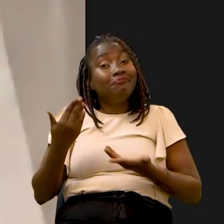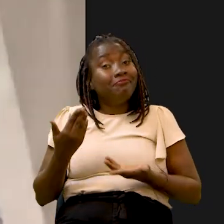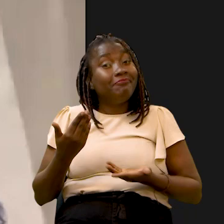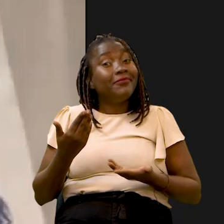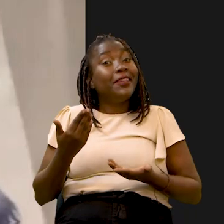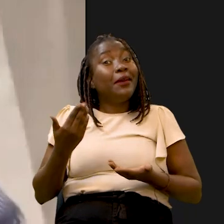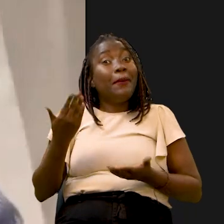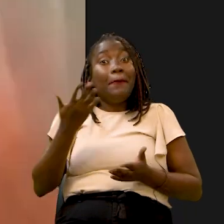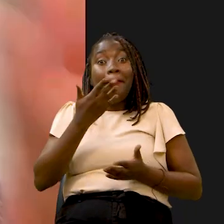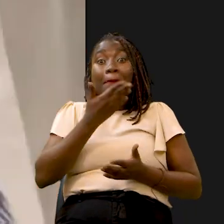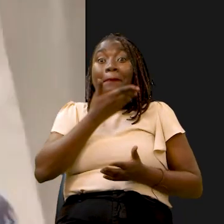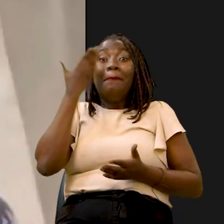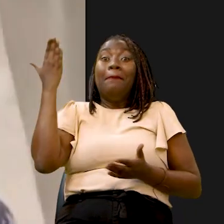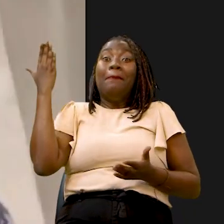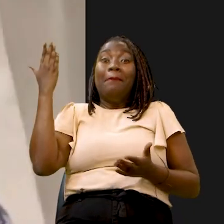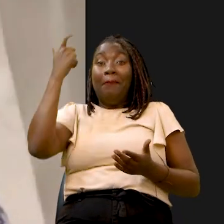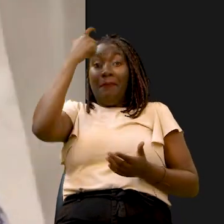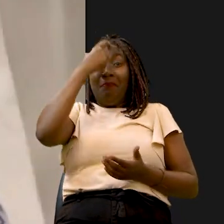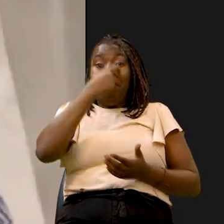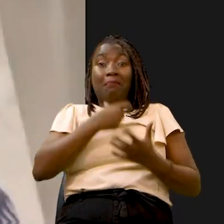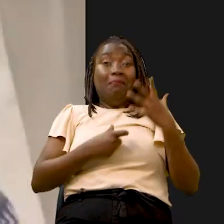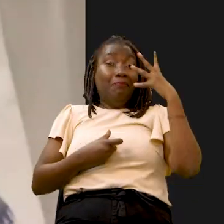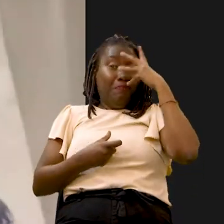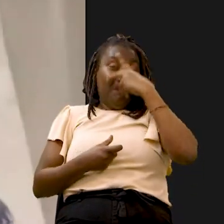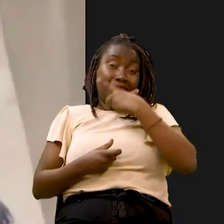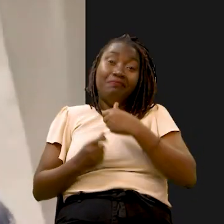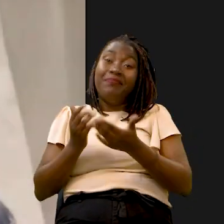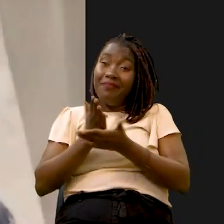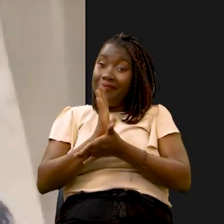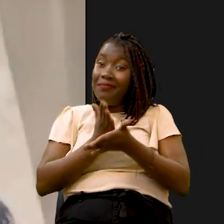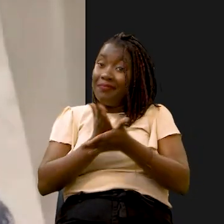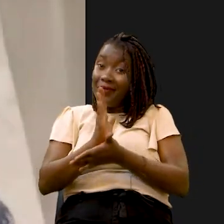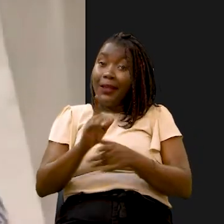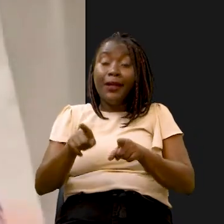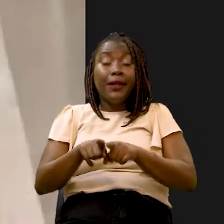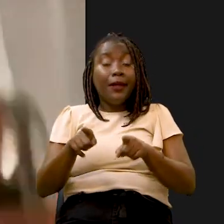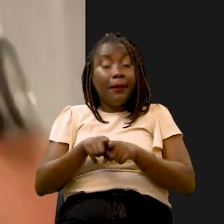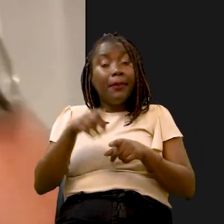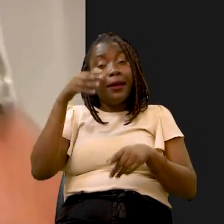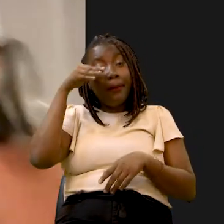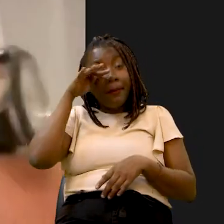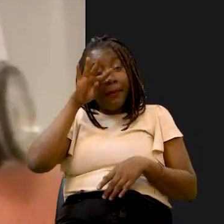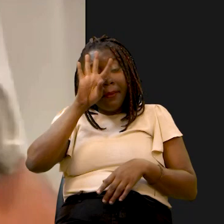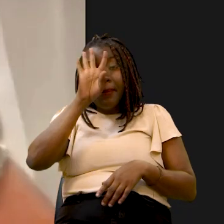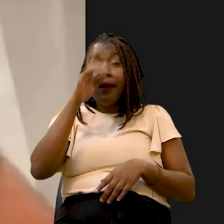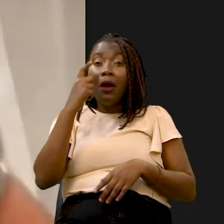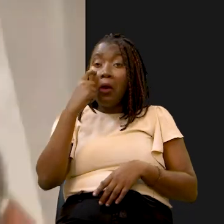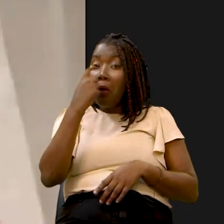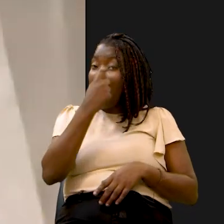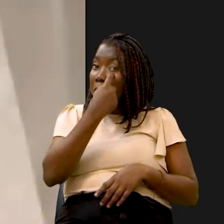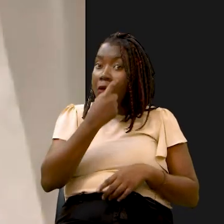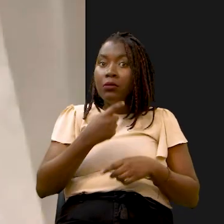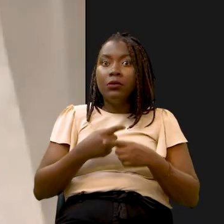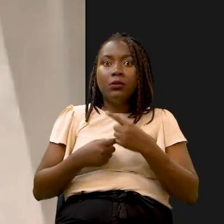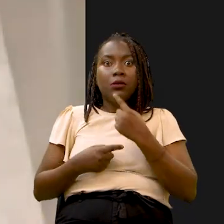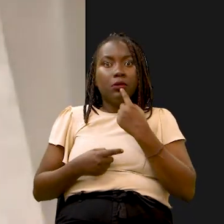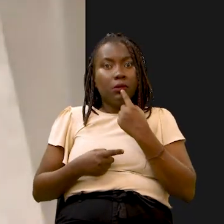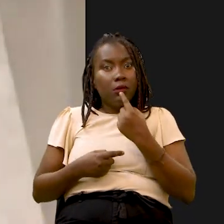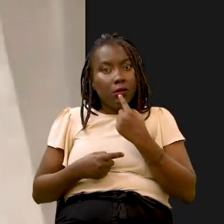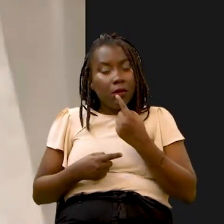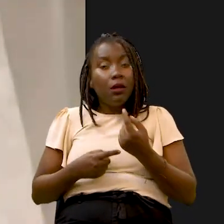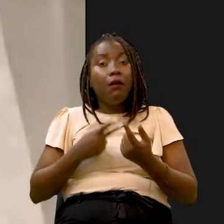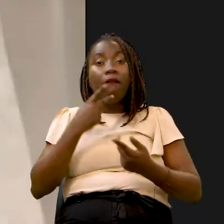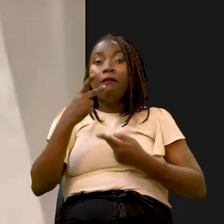e, portanto, como eu disse, um dano estético muito desagradável. A mesma coisa na pálpebra, nos olhos,